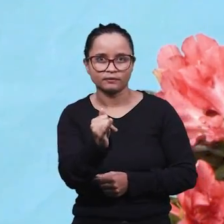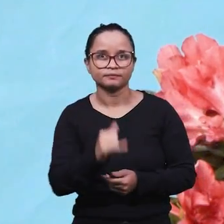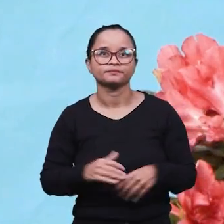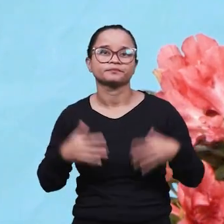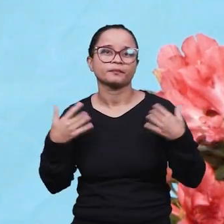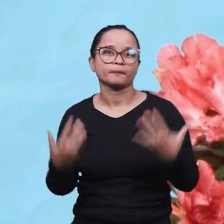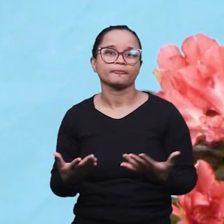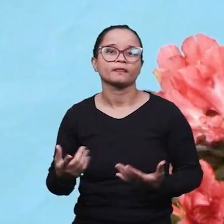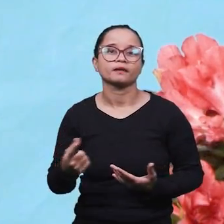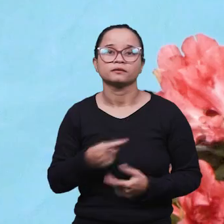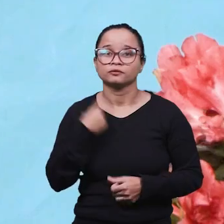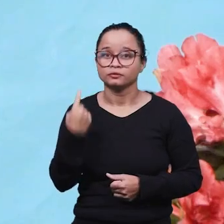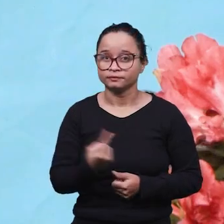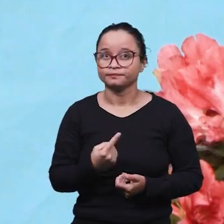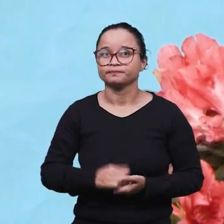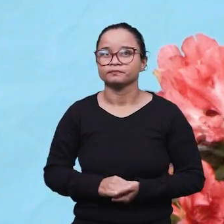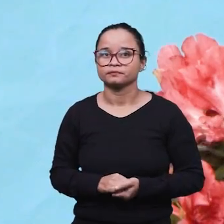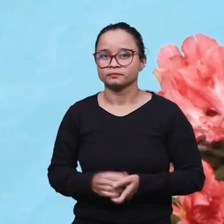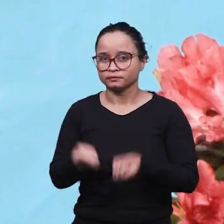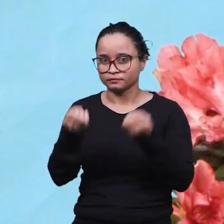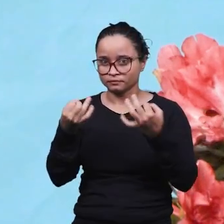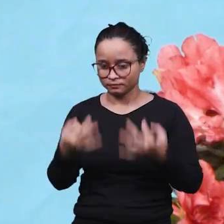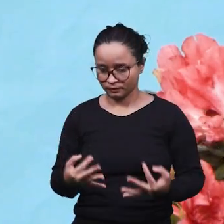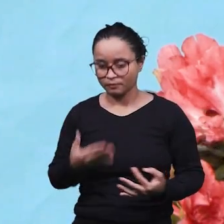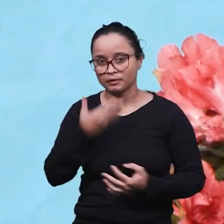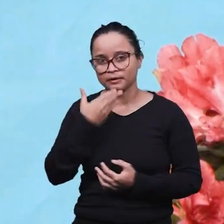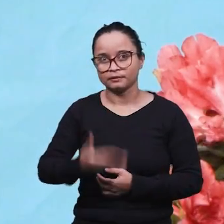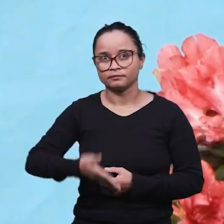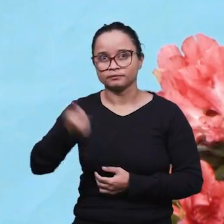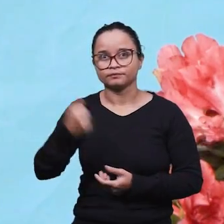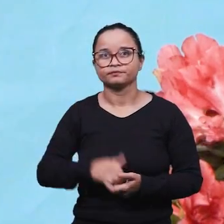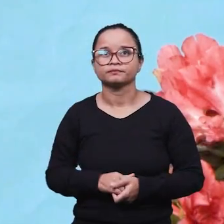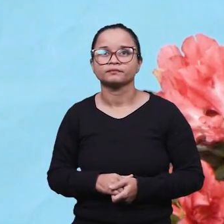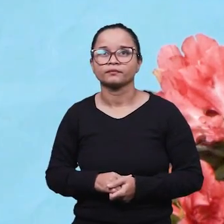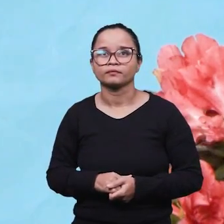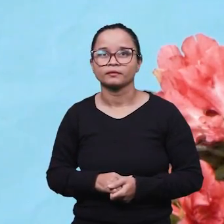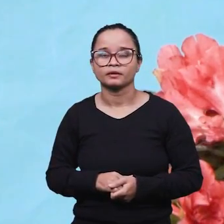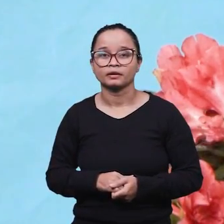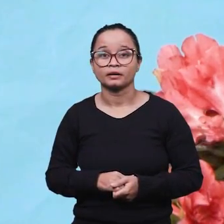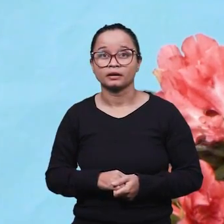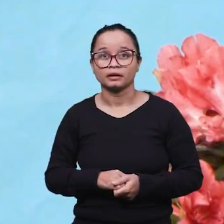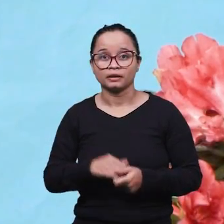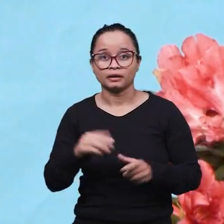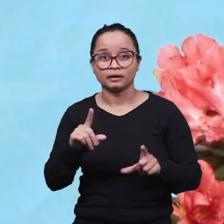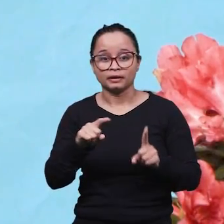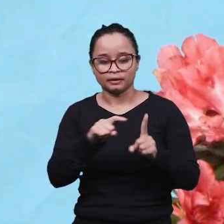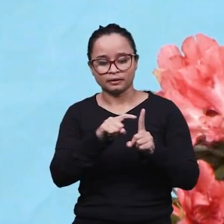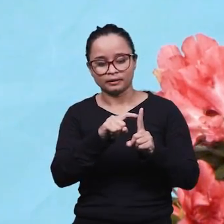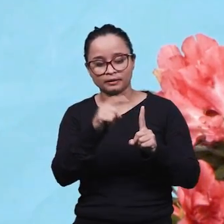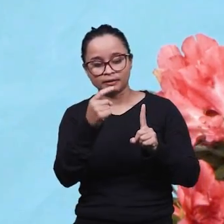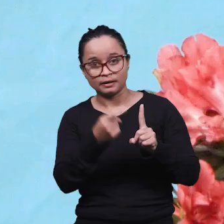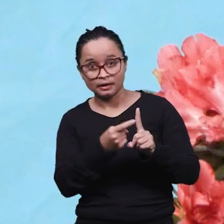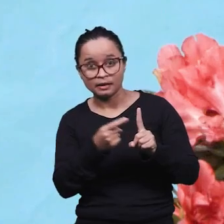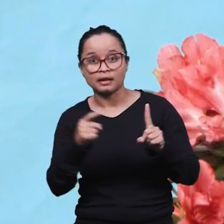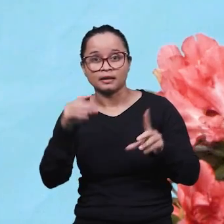quando nós temos, explicando um pouquinho melhor, a placenta é um órgão que nutre o bebê, né?